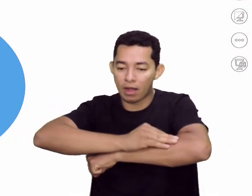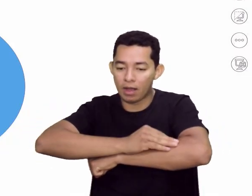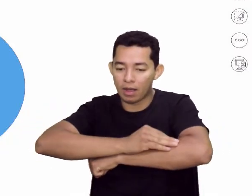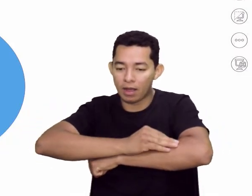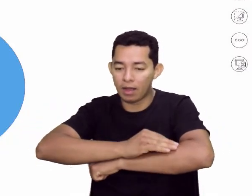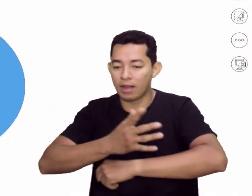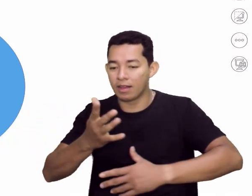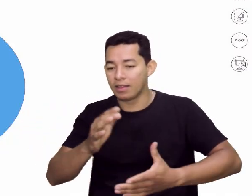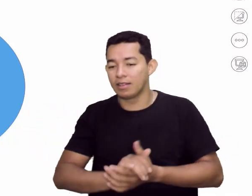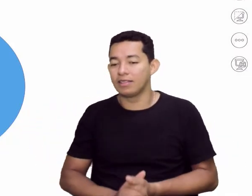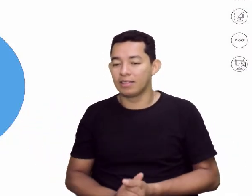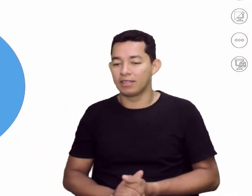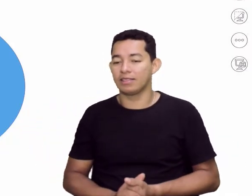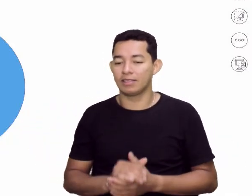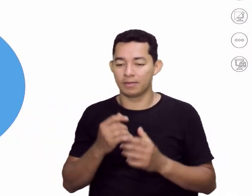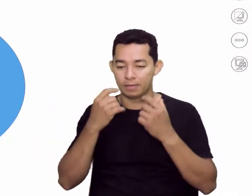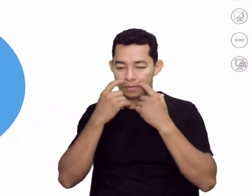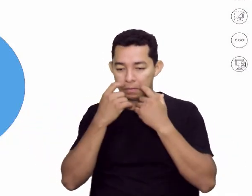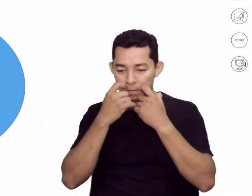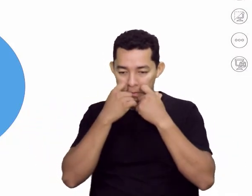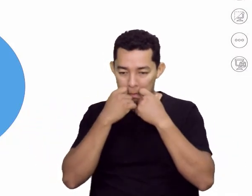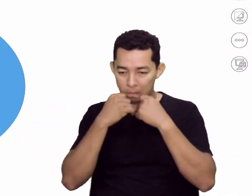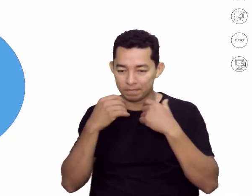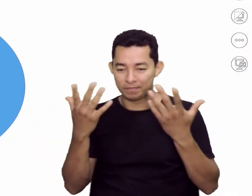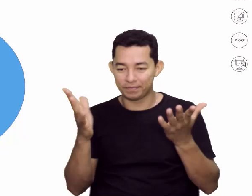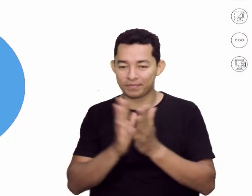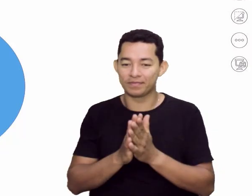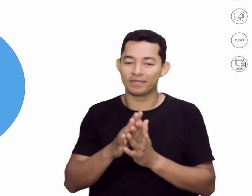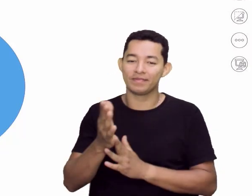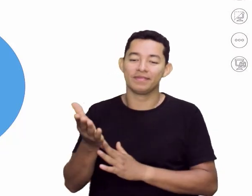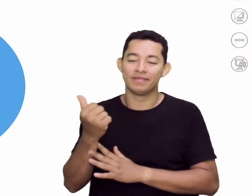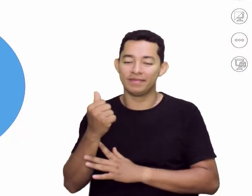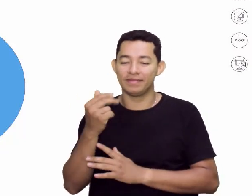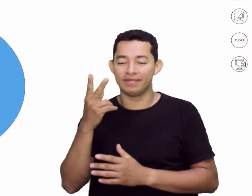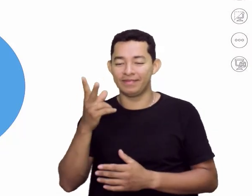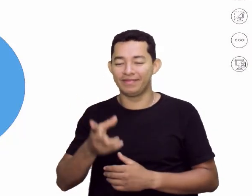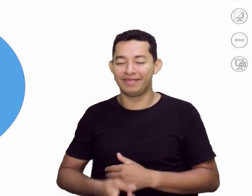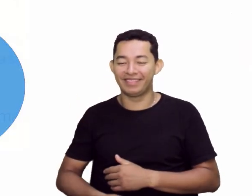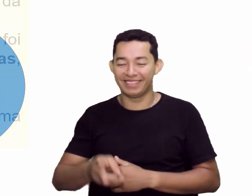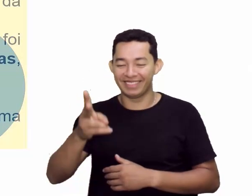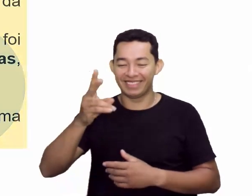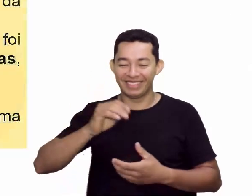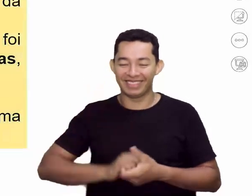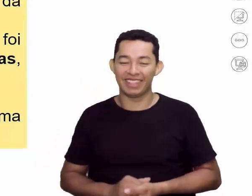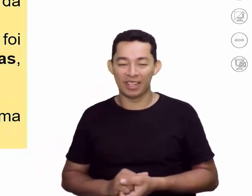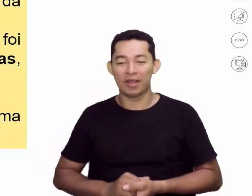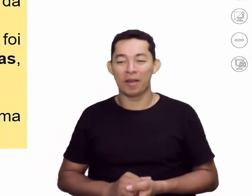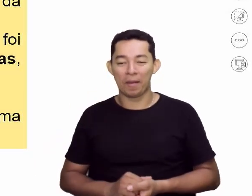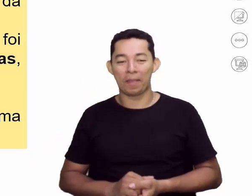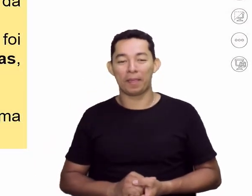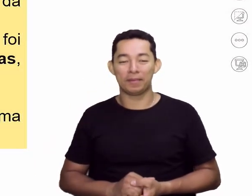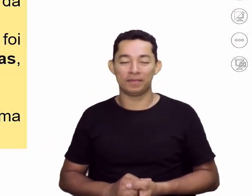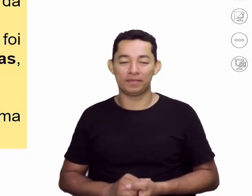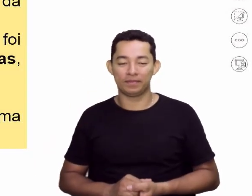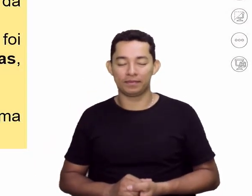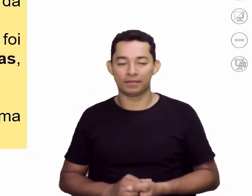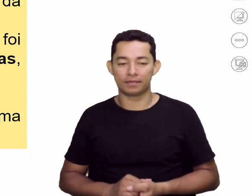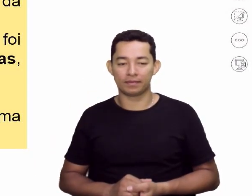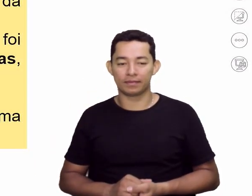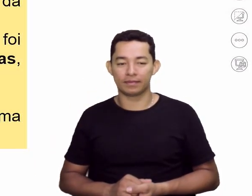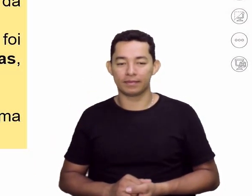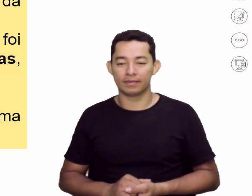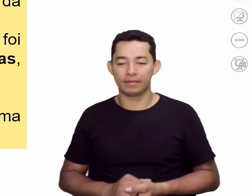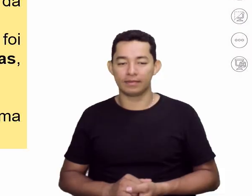aquela figura, né? Bom, vamos para frente, que essa discussão aqui já está se alongando demais, tá? Vamos